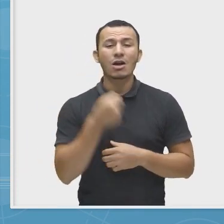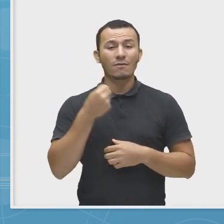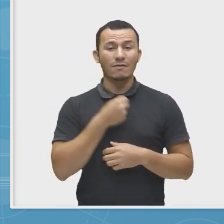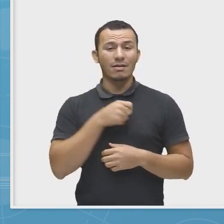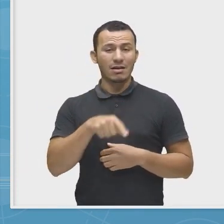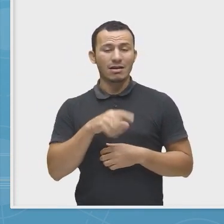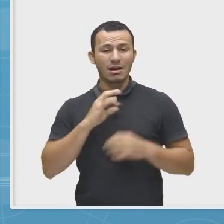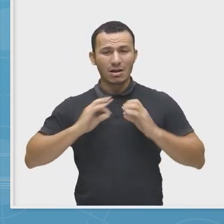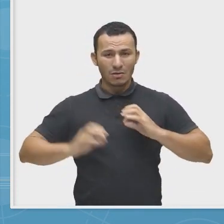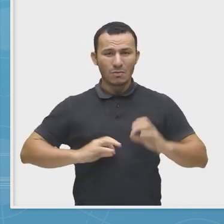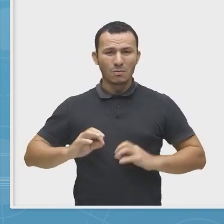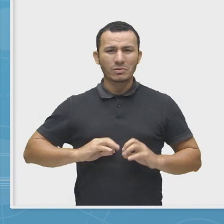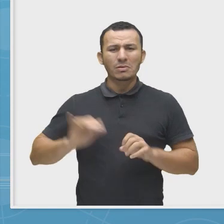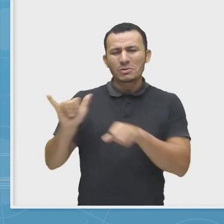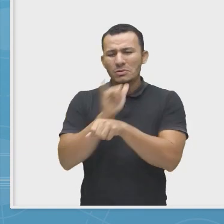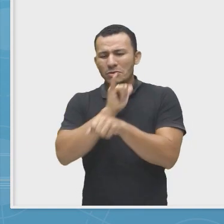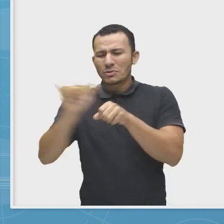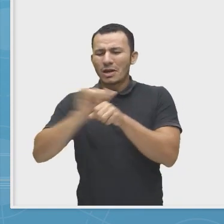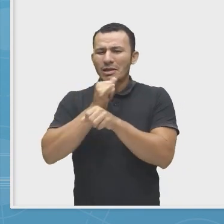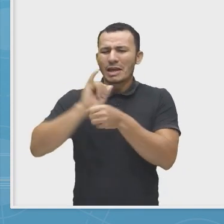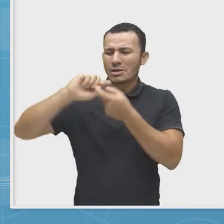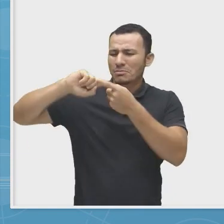isso arrancaram cipós,